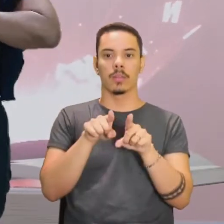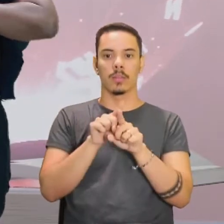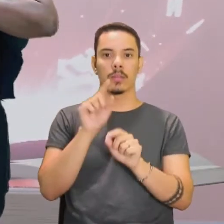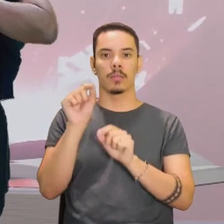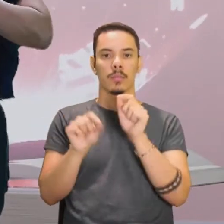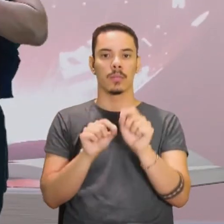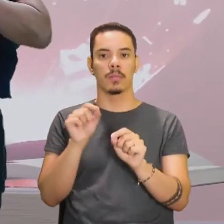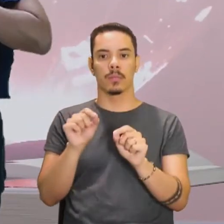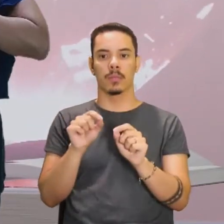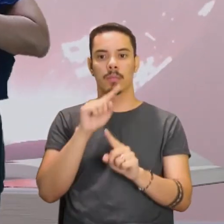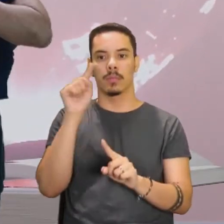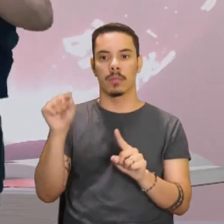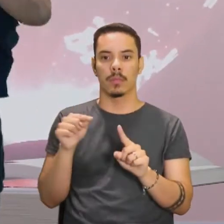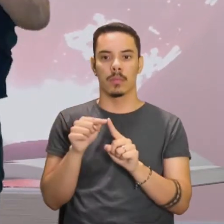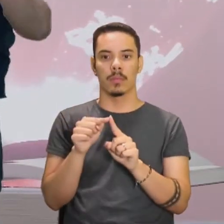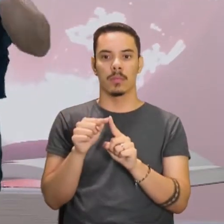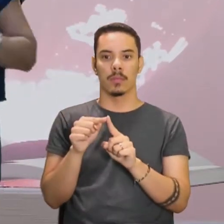para